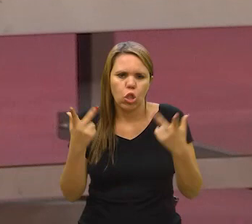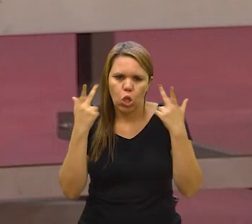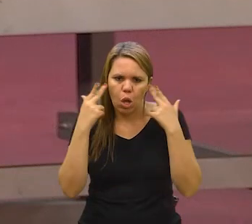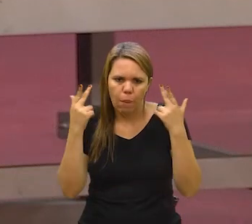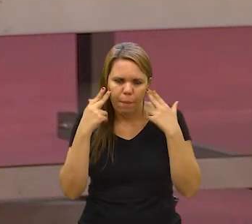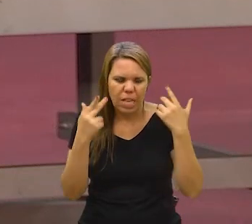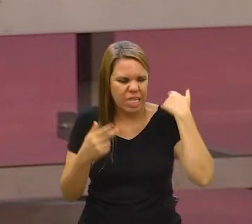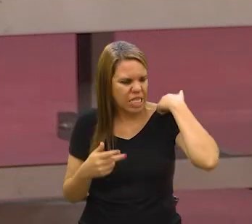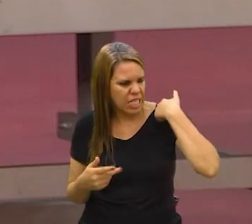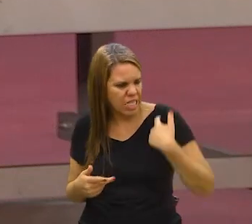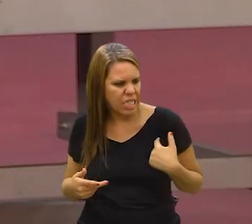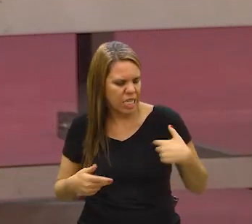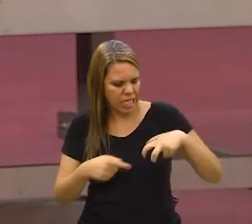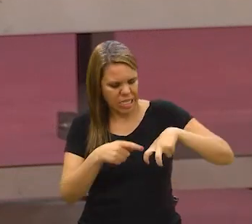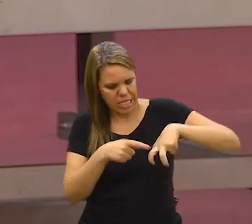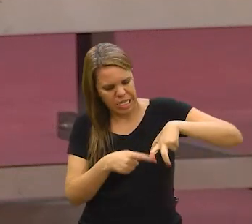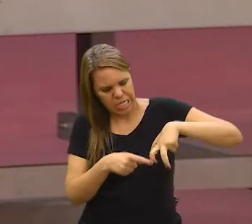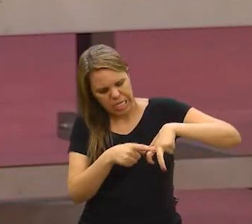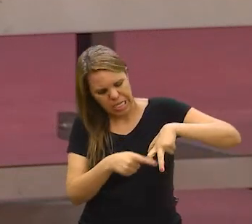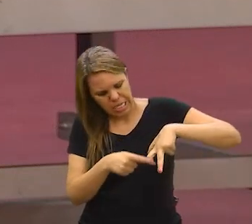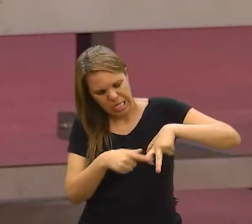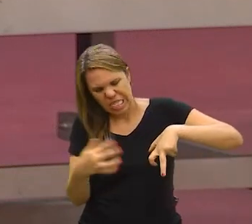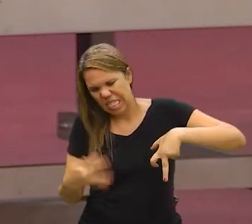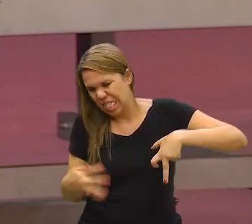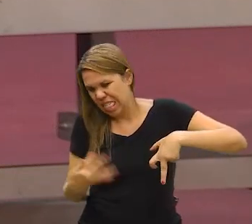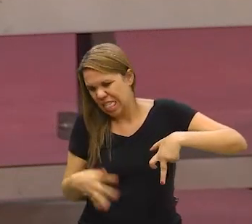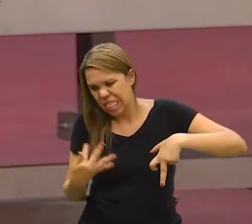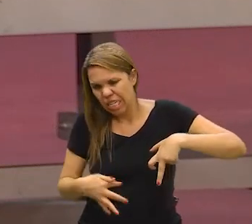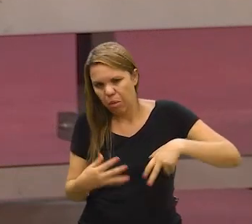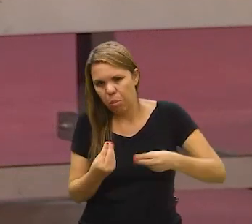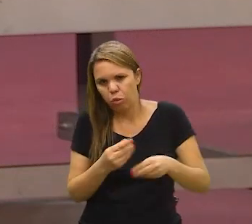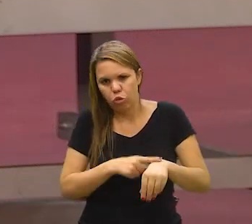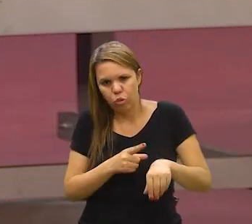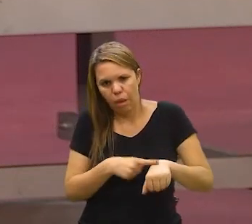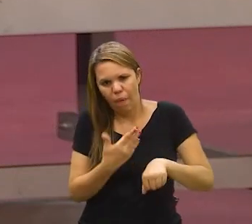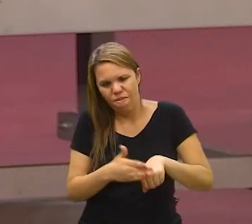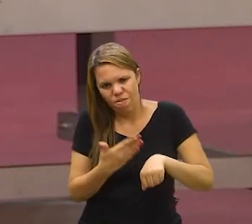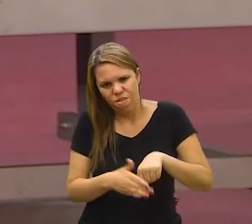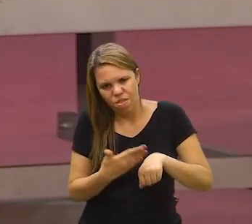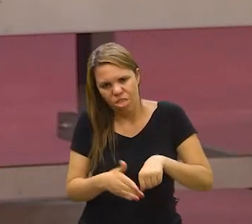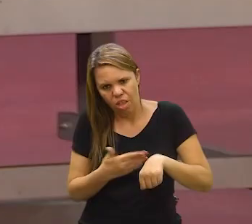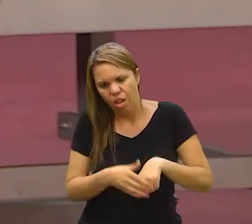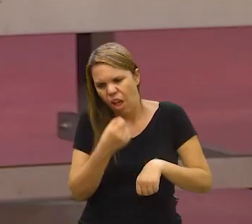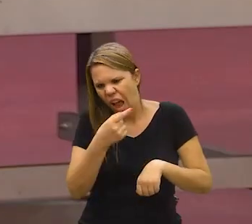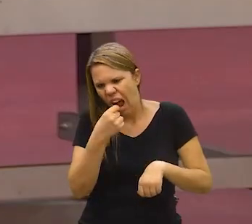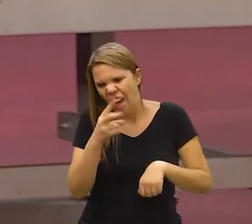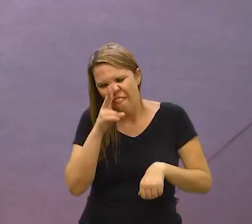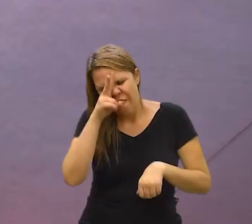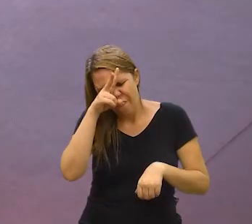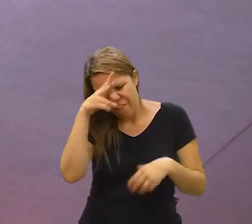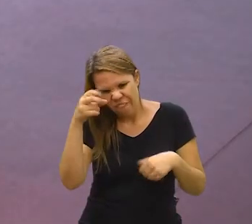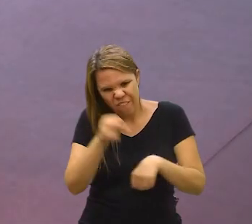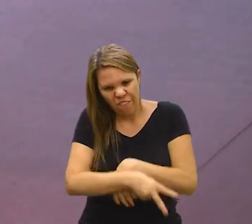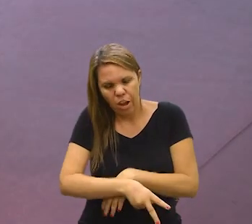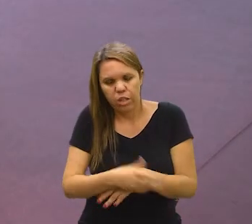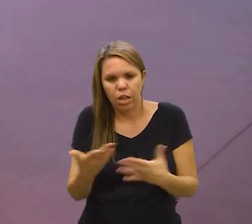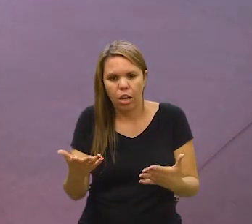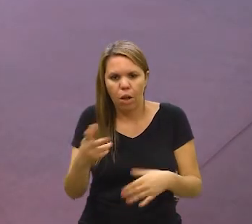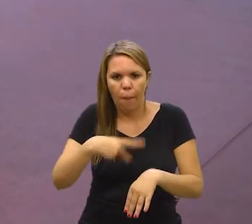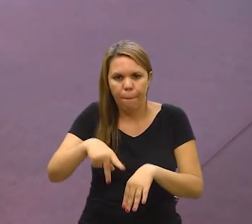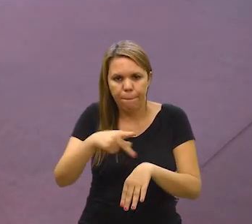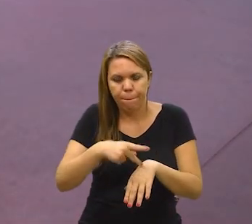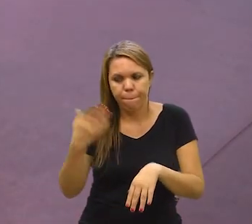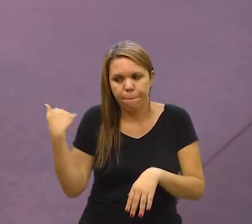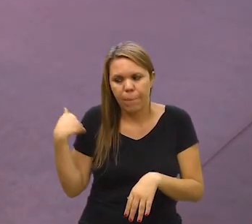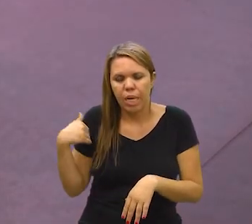né? Nos joelhos, que sempre me dificultaram muito, passei muito tempo treinando a base de anti-inflamatório e tudo mais. E agora em Lima, 2019, eu tive